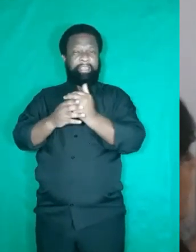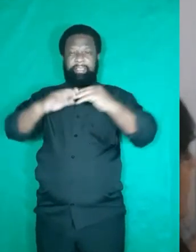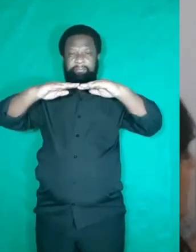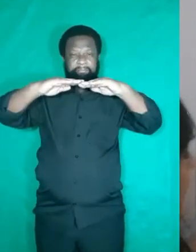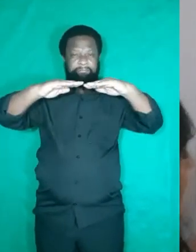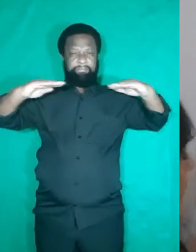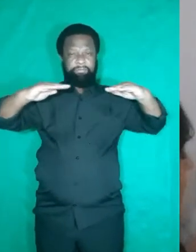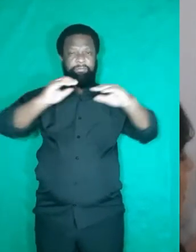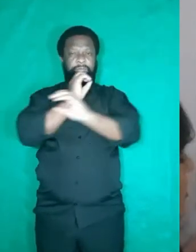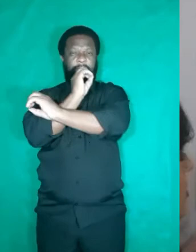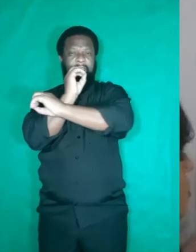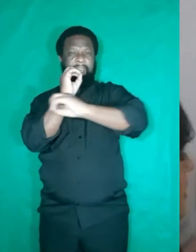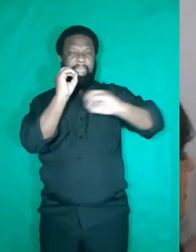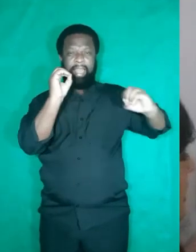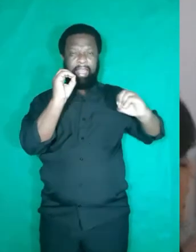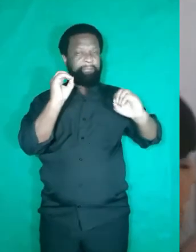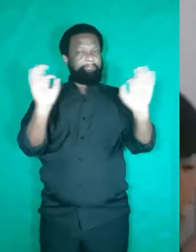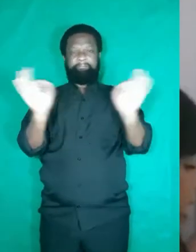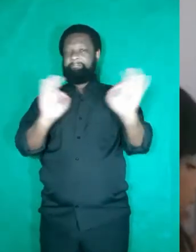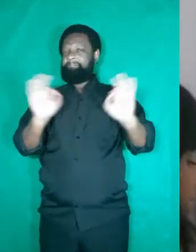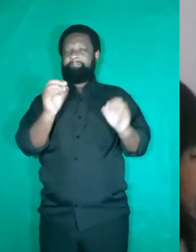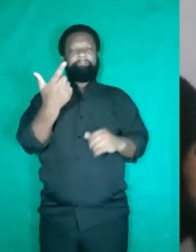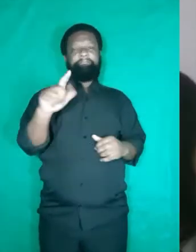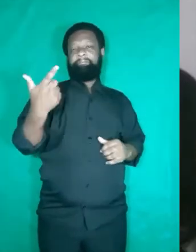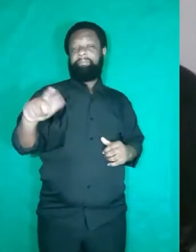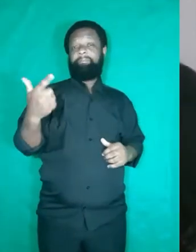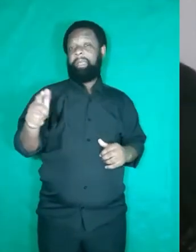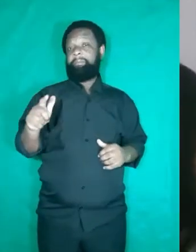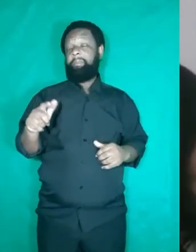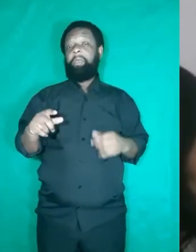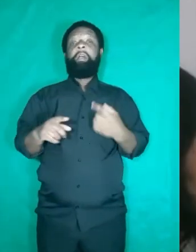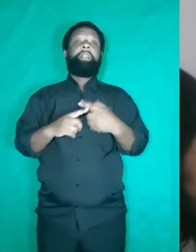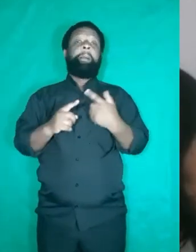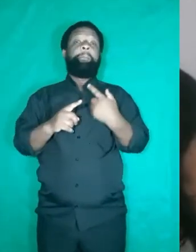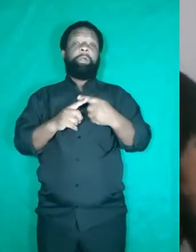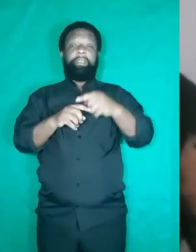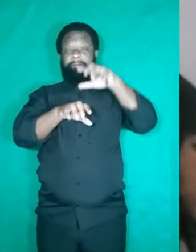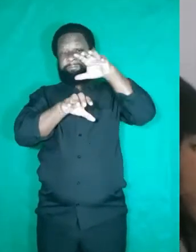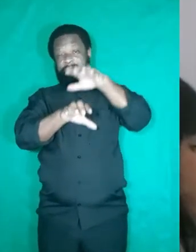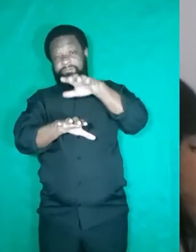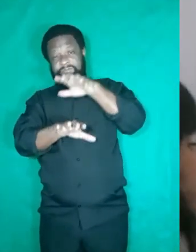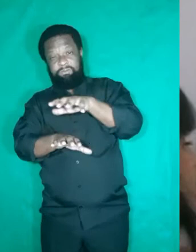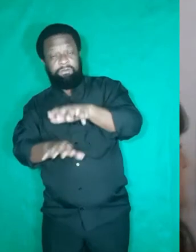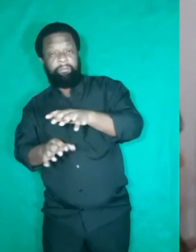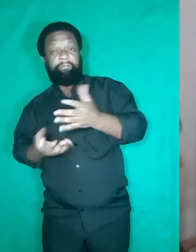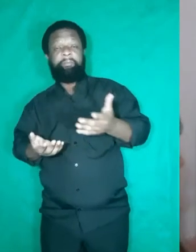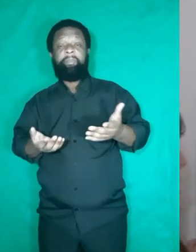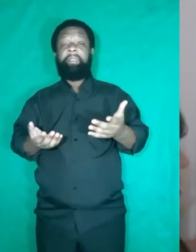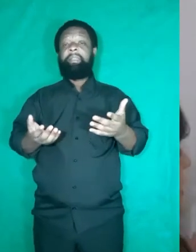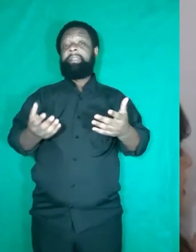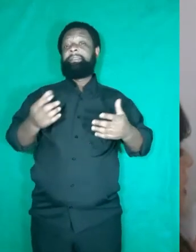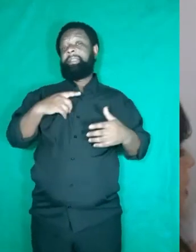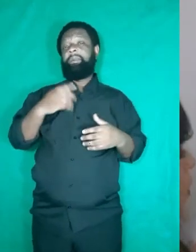forma linear, né, com essa geometria linear. Ela fica com as ligações